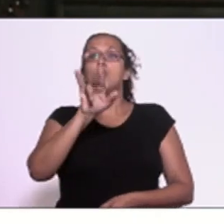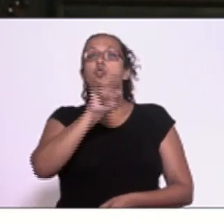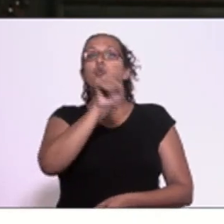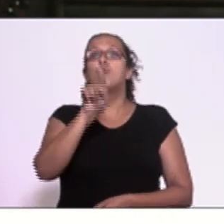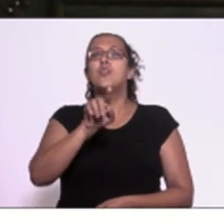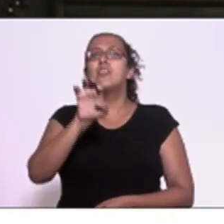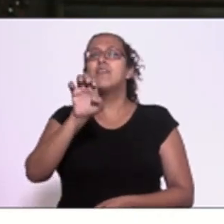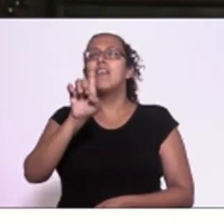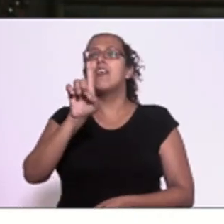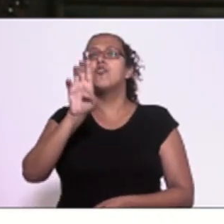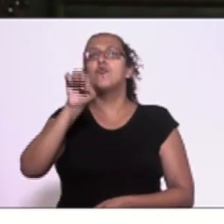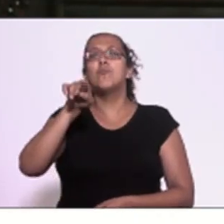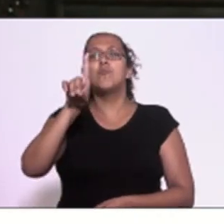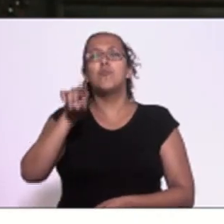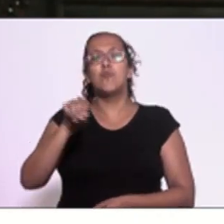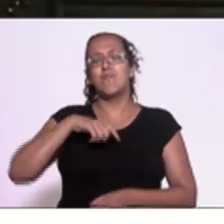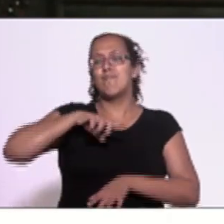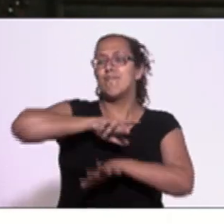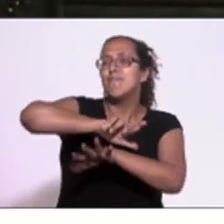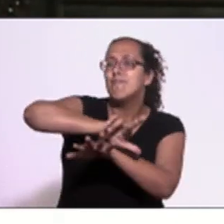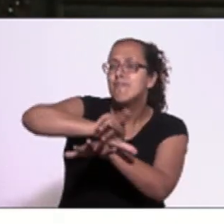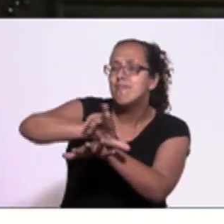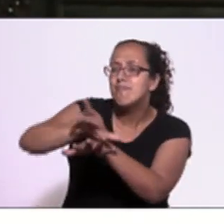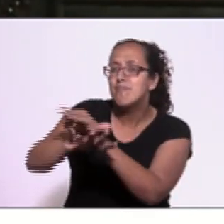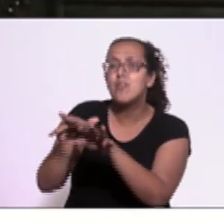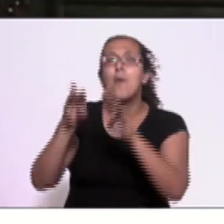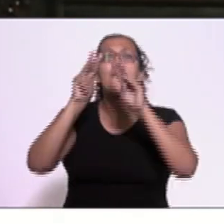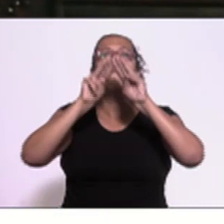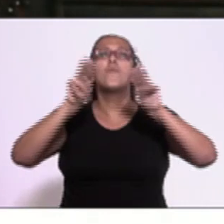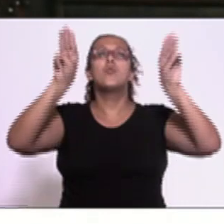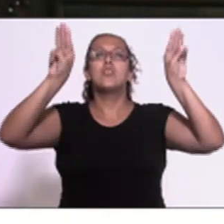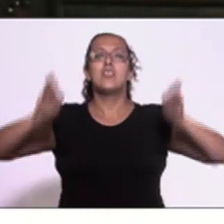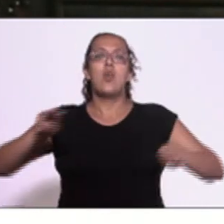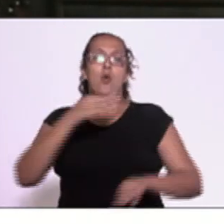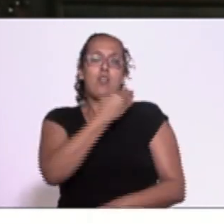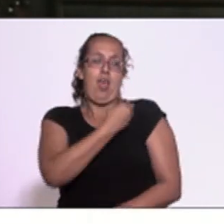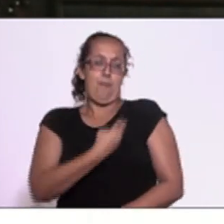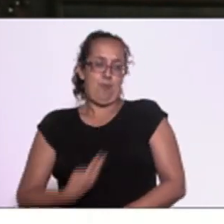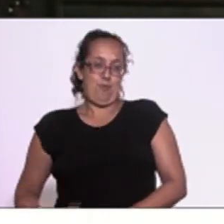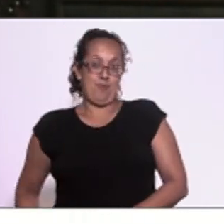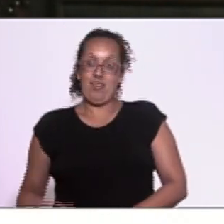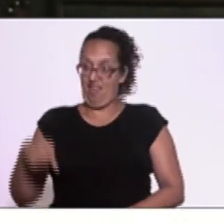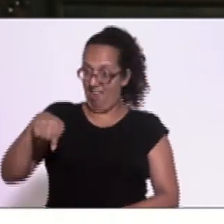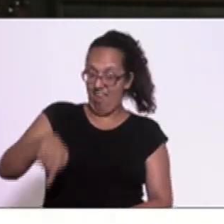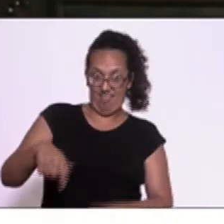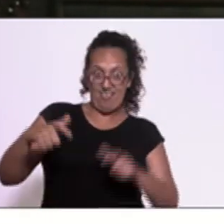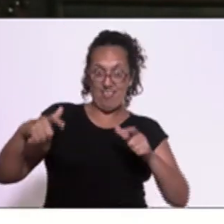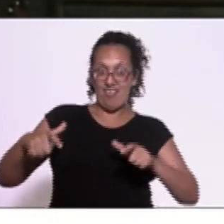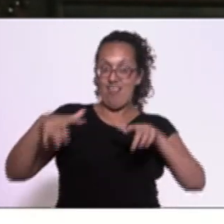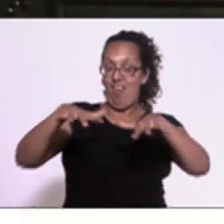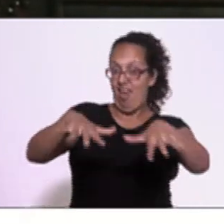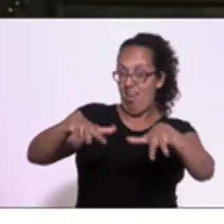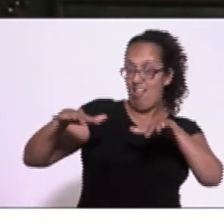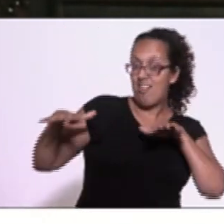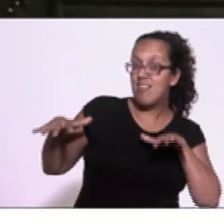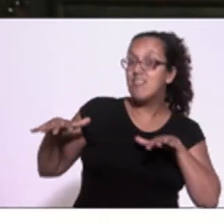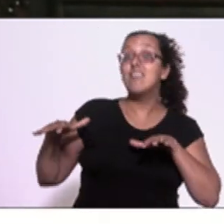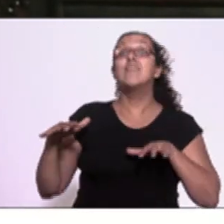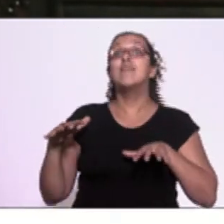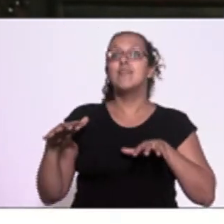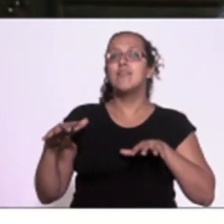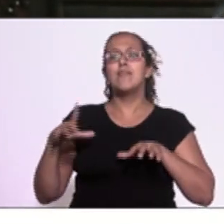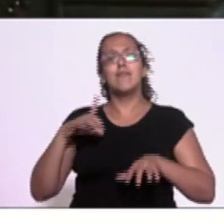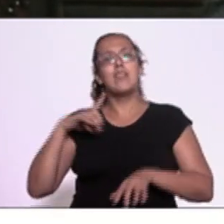outras instituições como o Museu da República. A decisão da Alerj corroborando a iniciativa